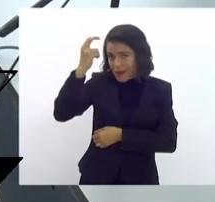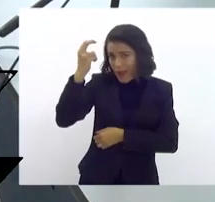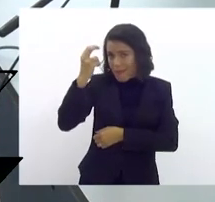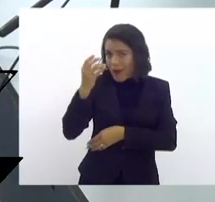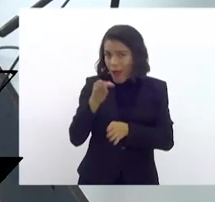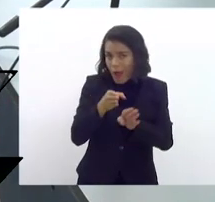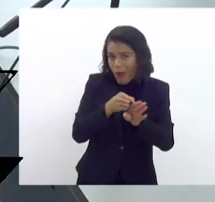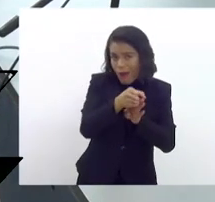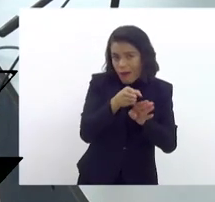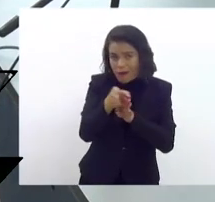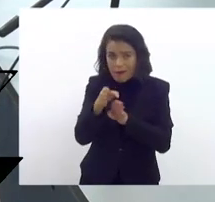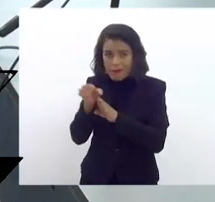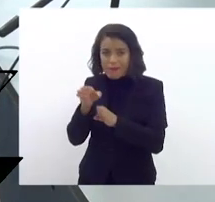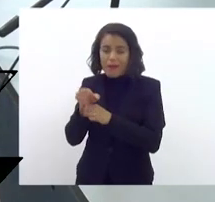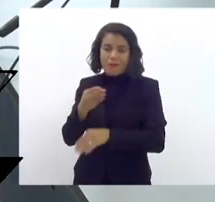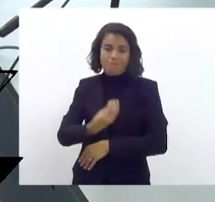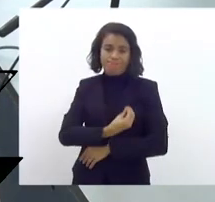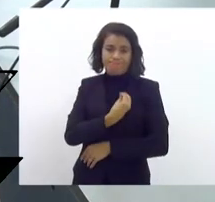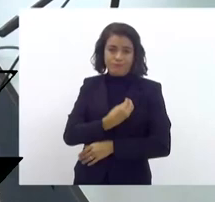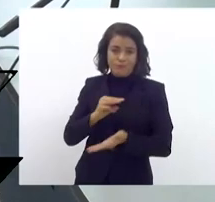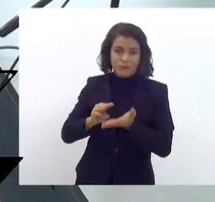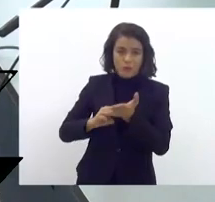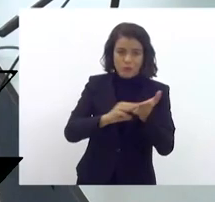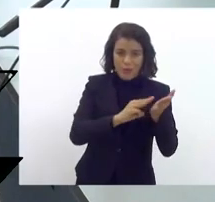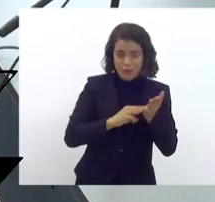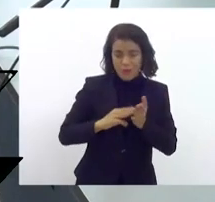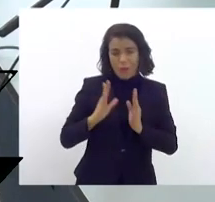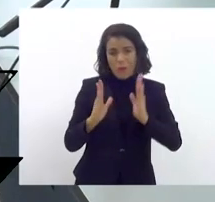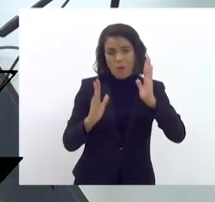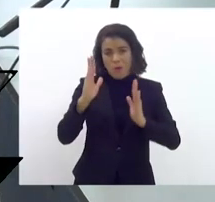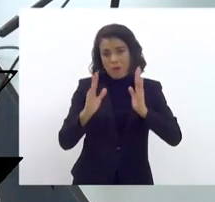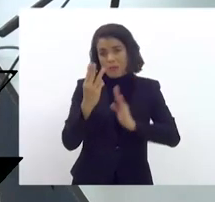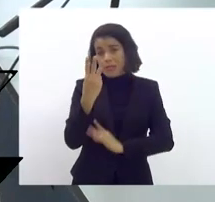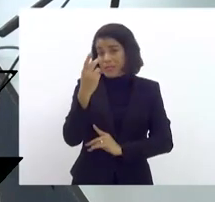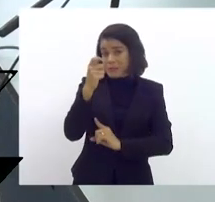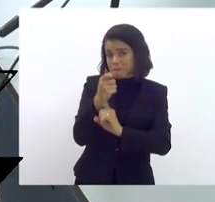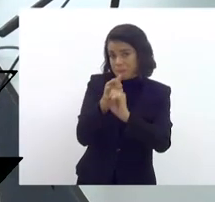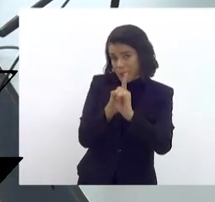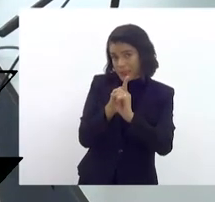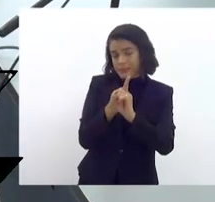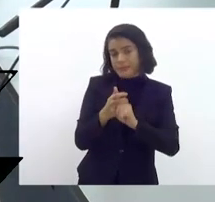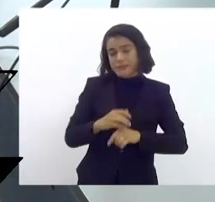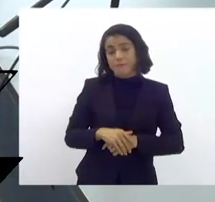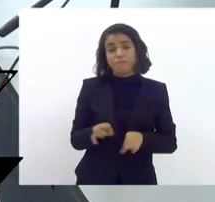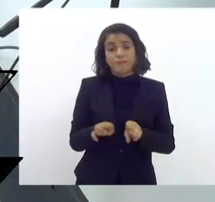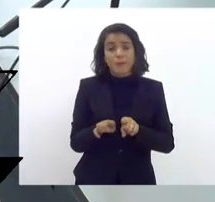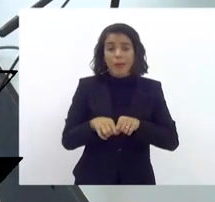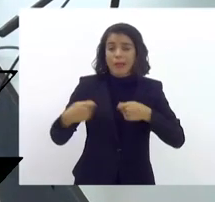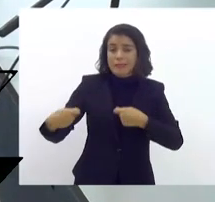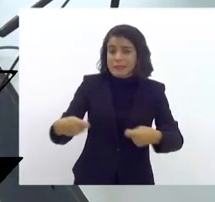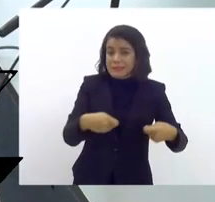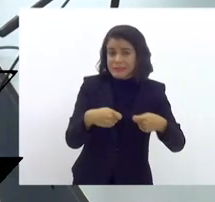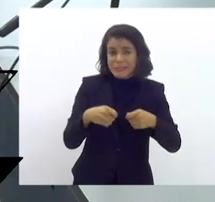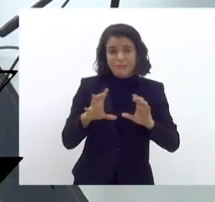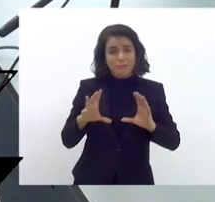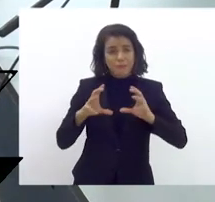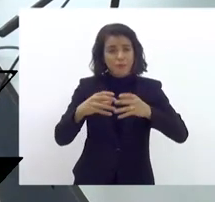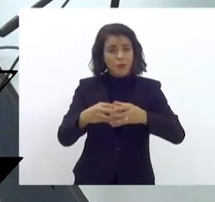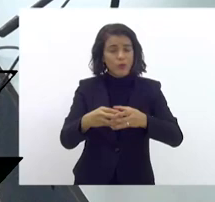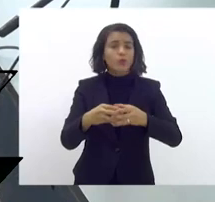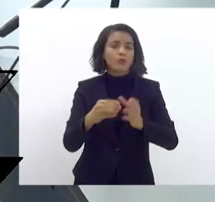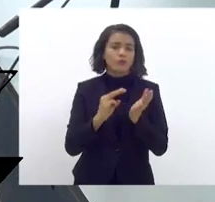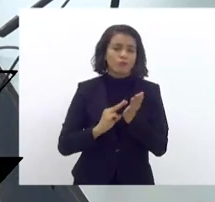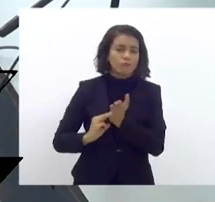das ações da CPI nos próximos três meses de funcionamento e é indispensável a contribuição de todos os membros